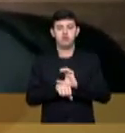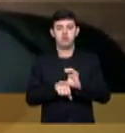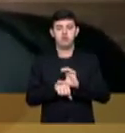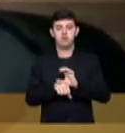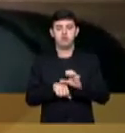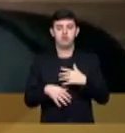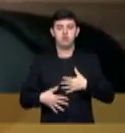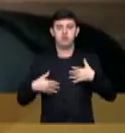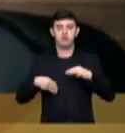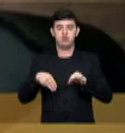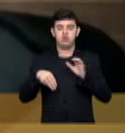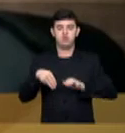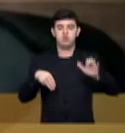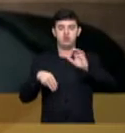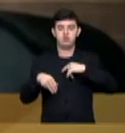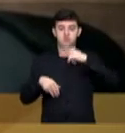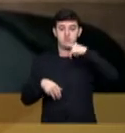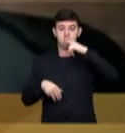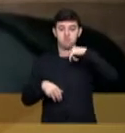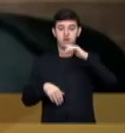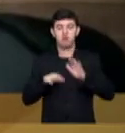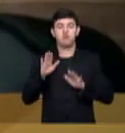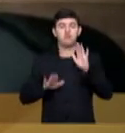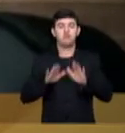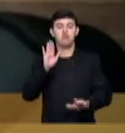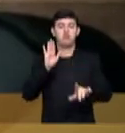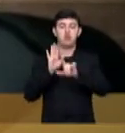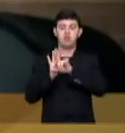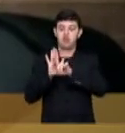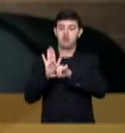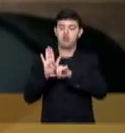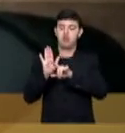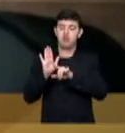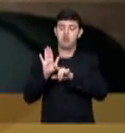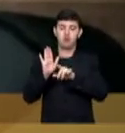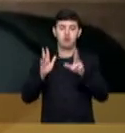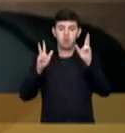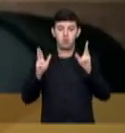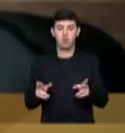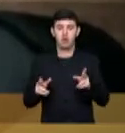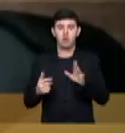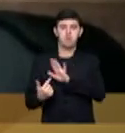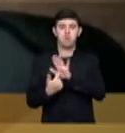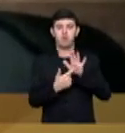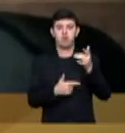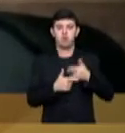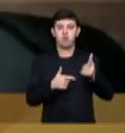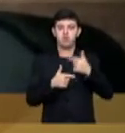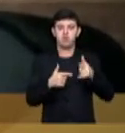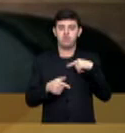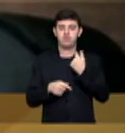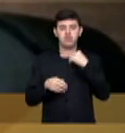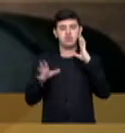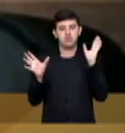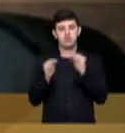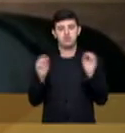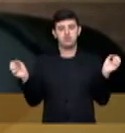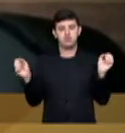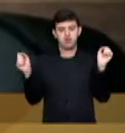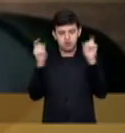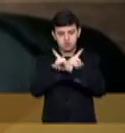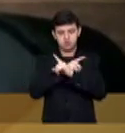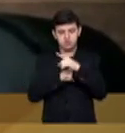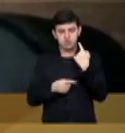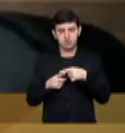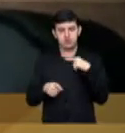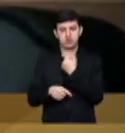Gilmar Mendes, por vezes uma mesma lei pode apresentar problemas complexos por envolver tema